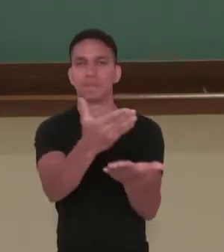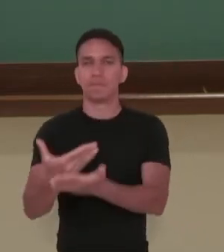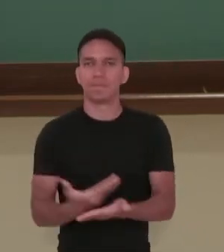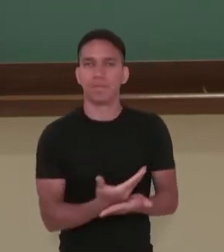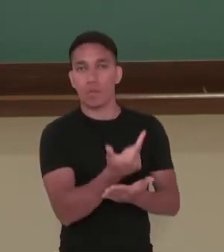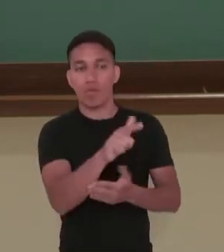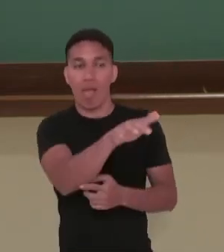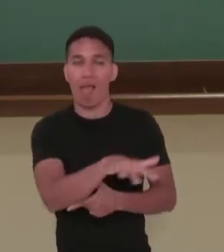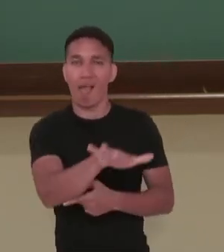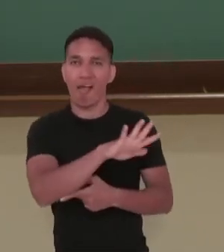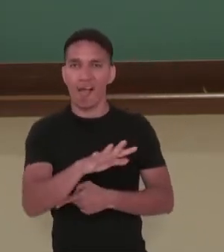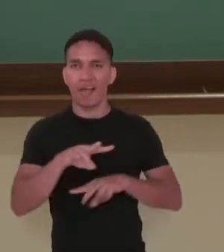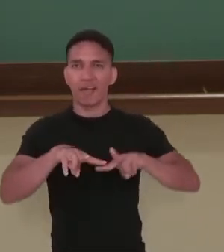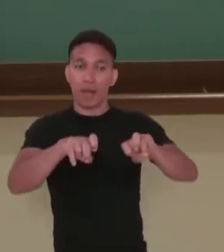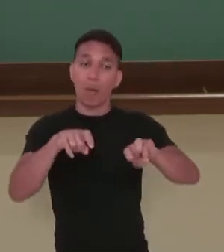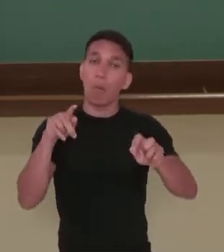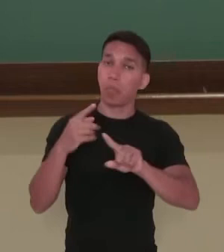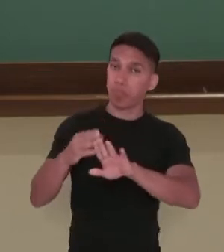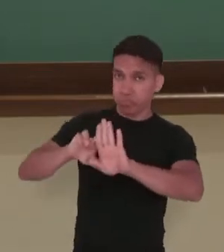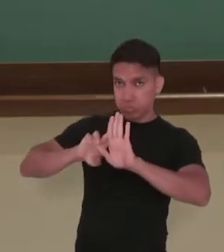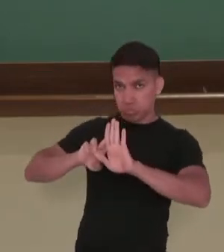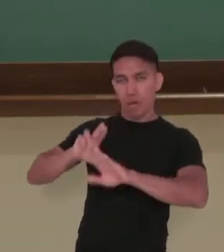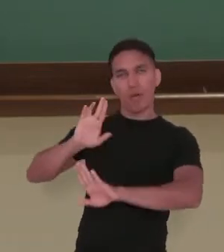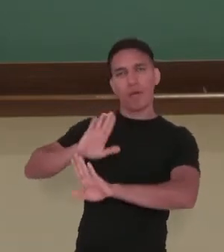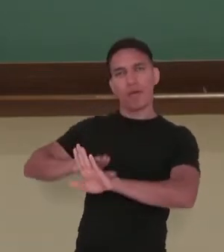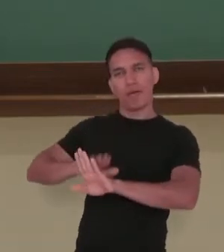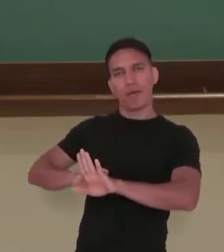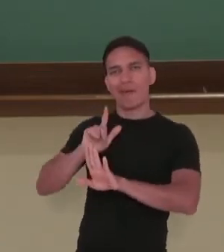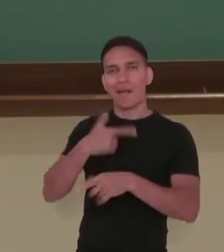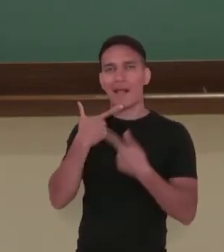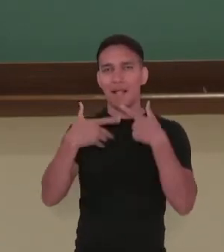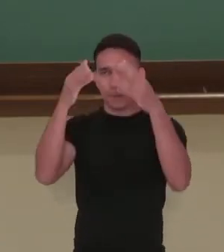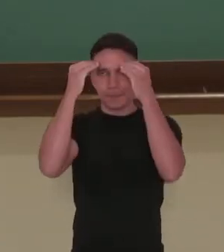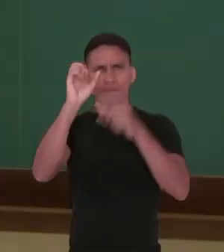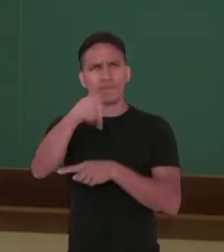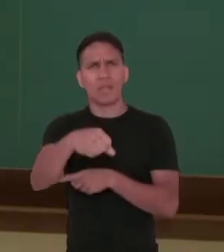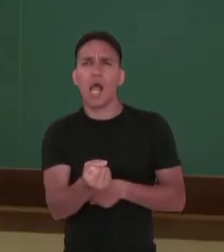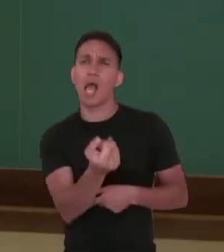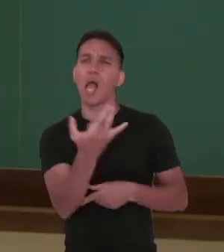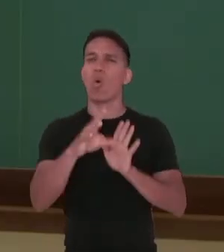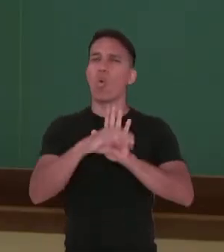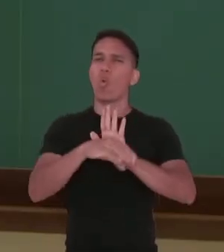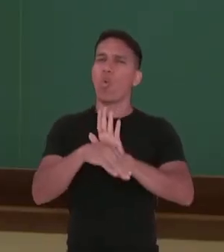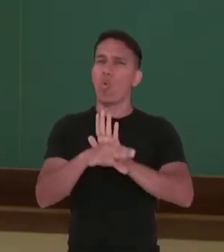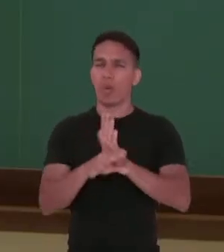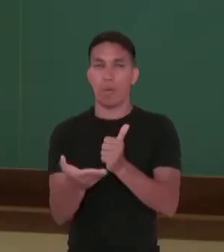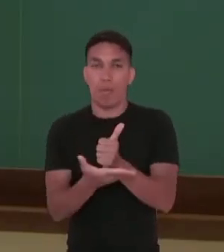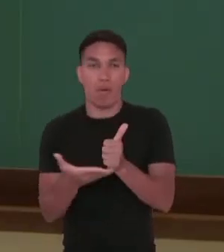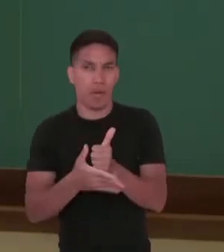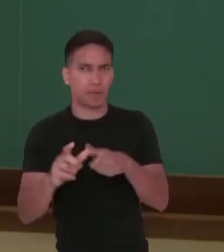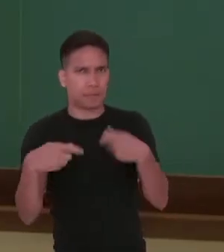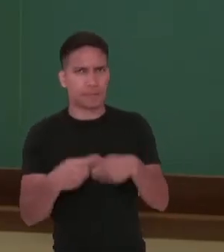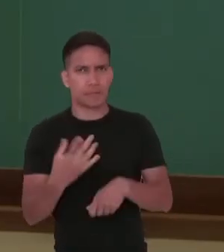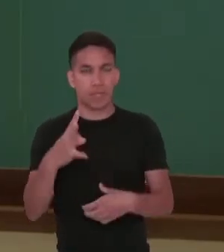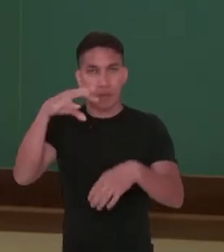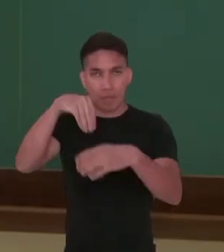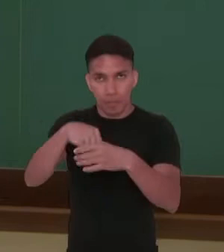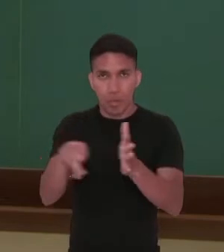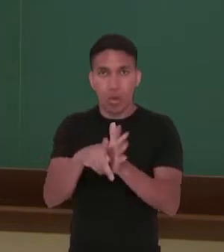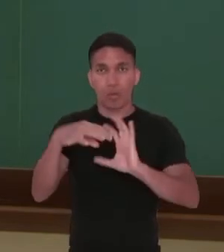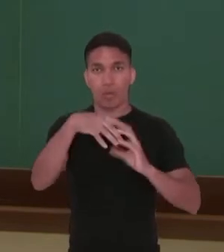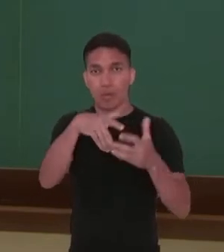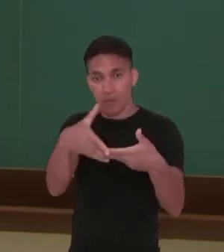né, enquanto linguagem. Sim, alguns conceitos básicos aí dentro da cartografia